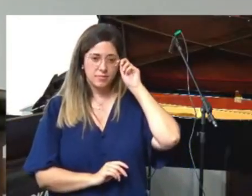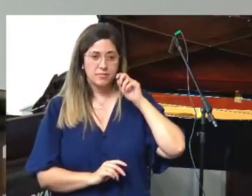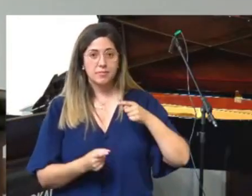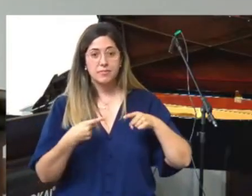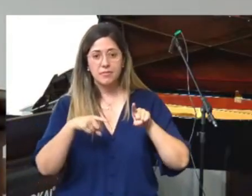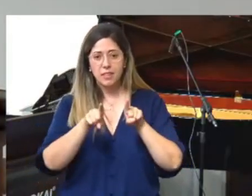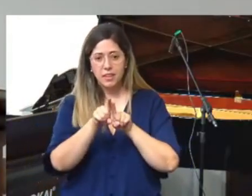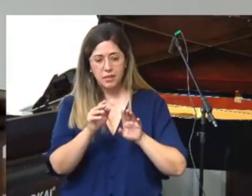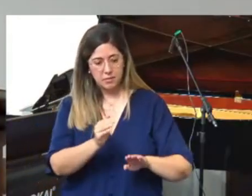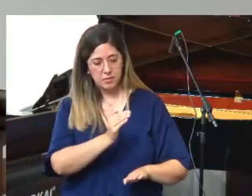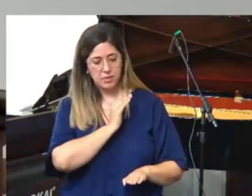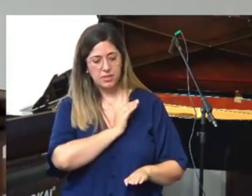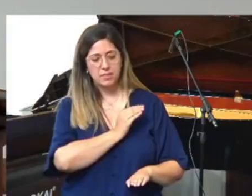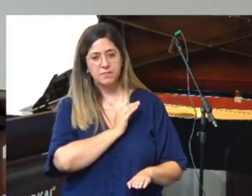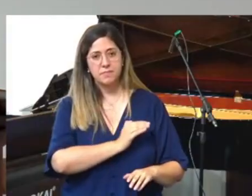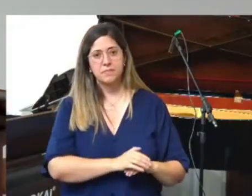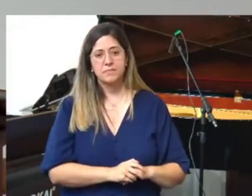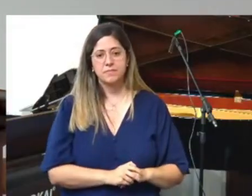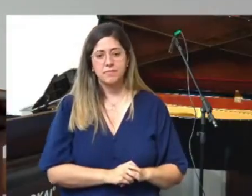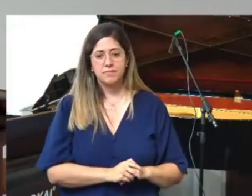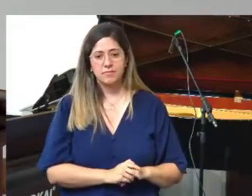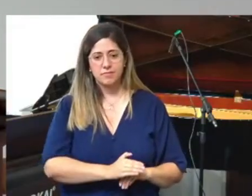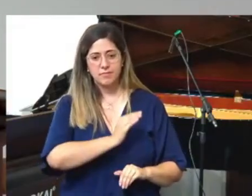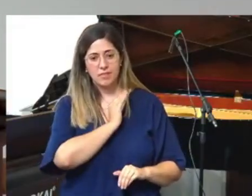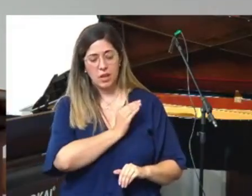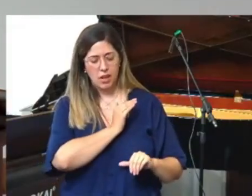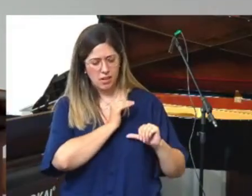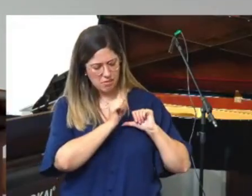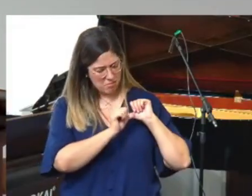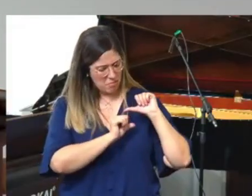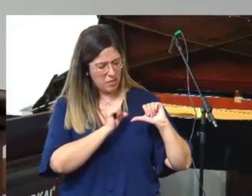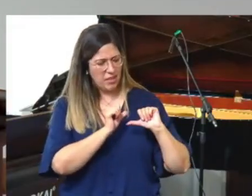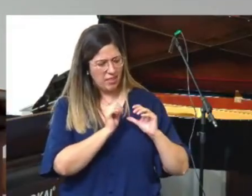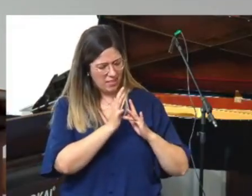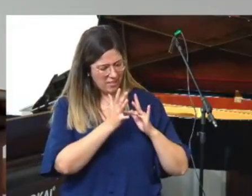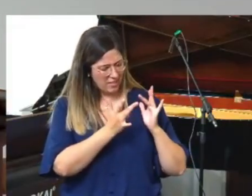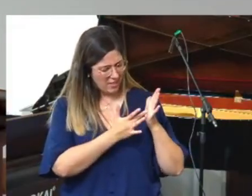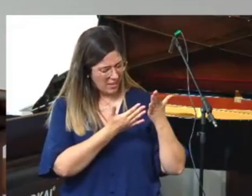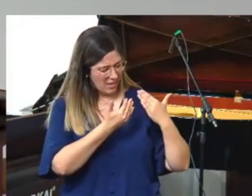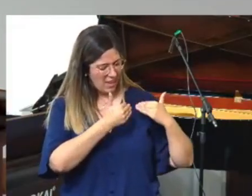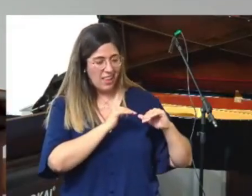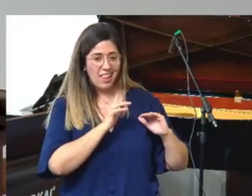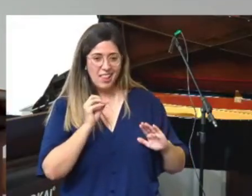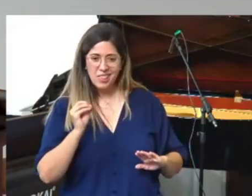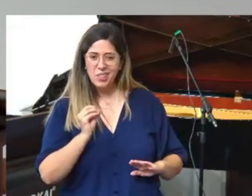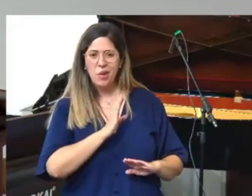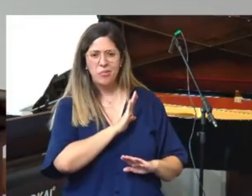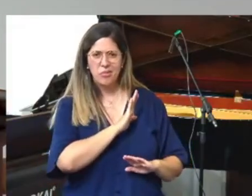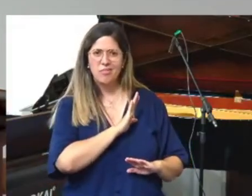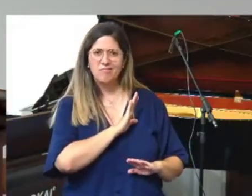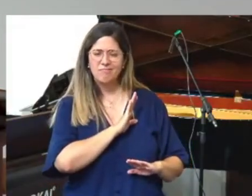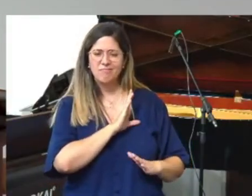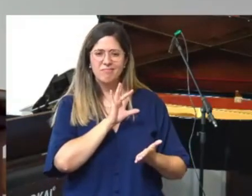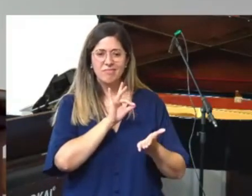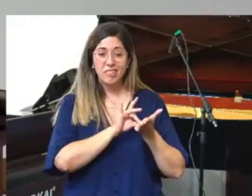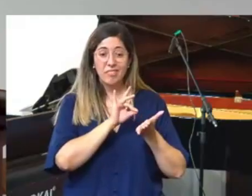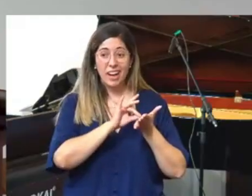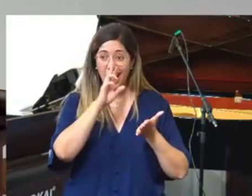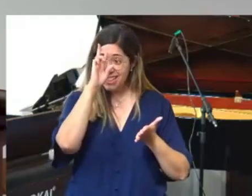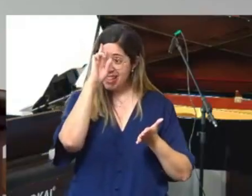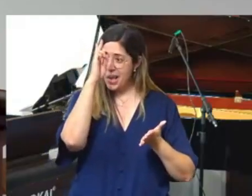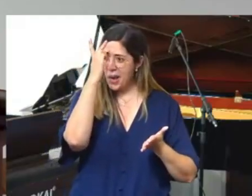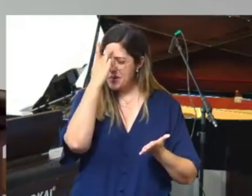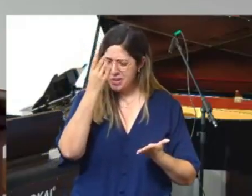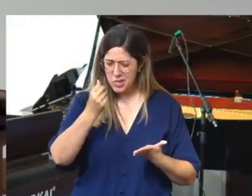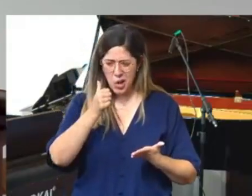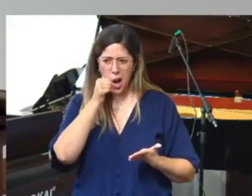Entra no meu coração, faz de mim alguém novo, um homem verdadeiramente convertido, uma mulher